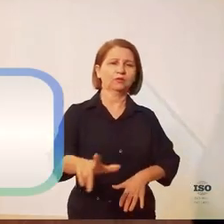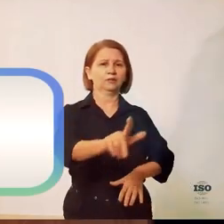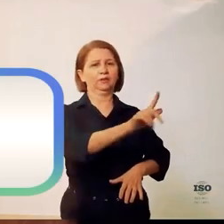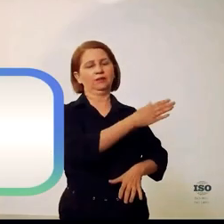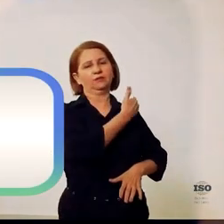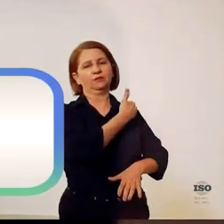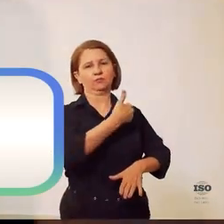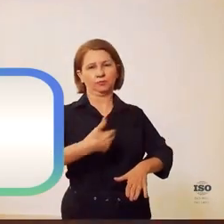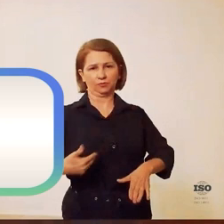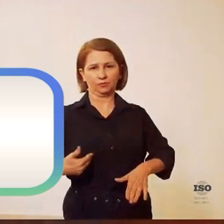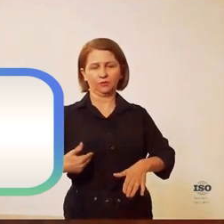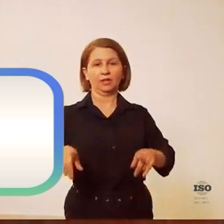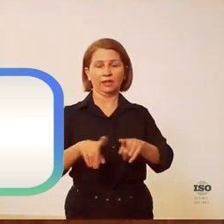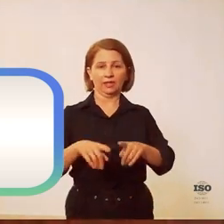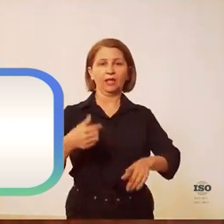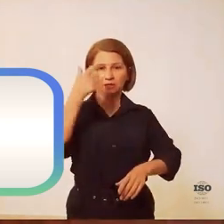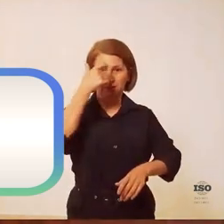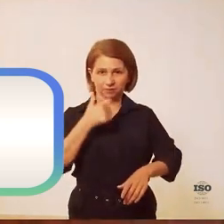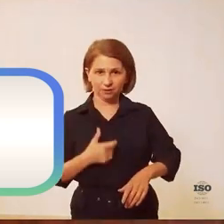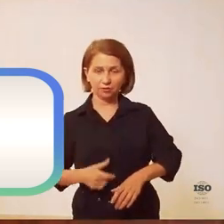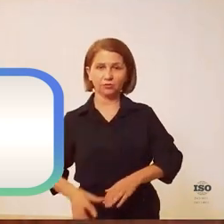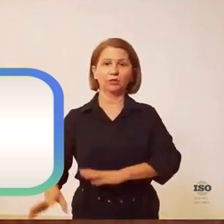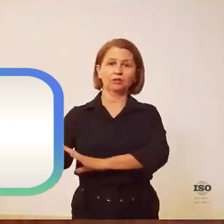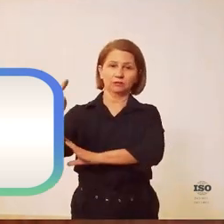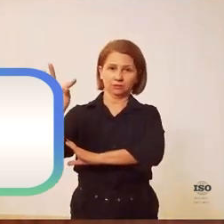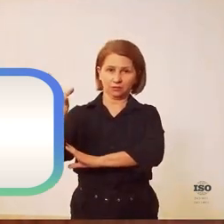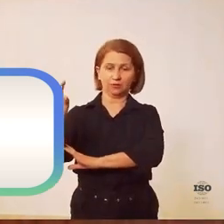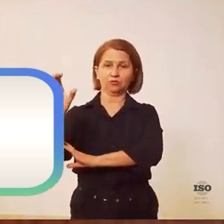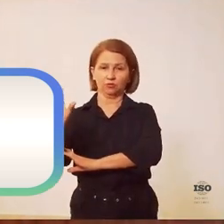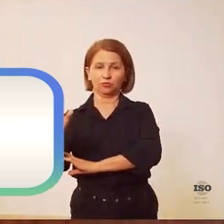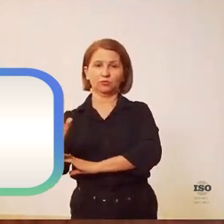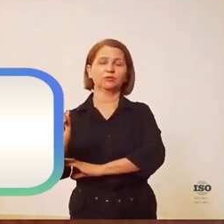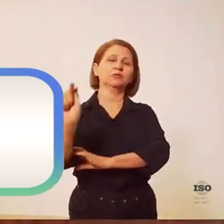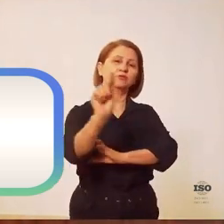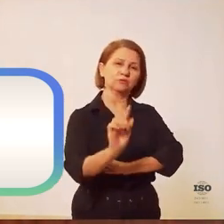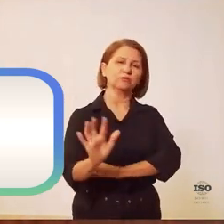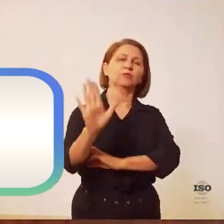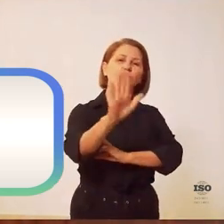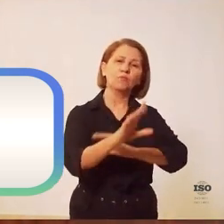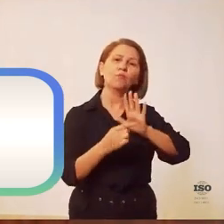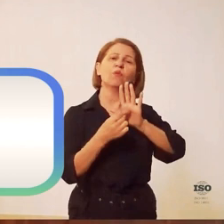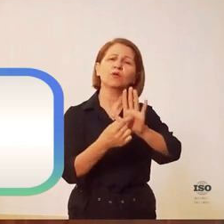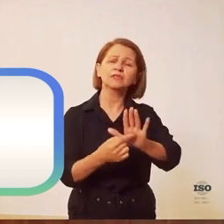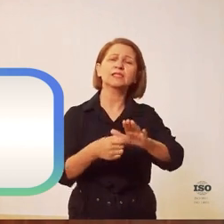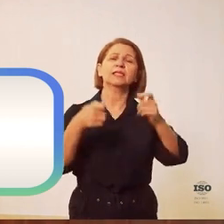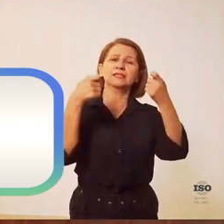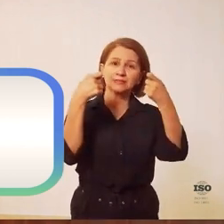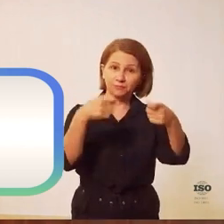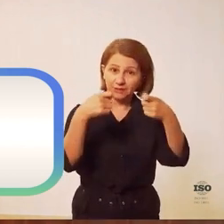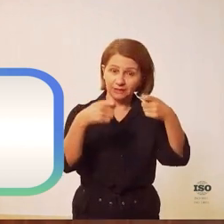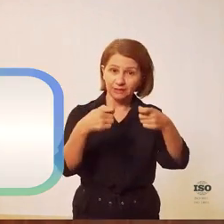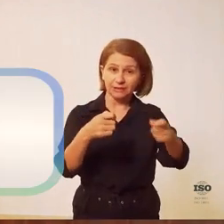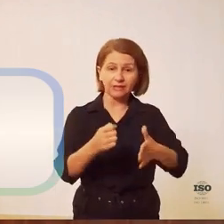Como integrante do comitê, o Tribunal de Contas do Estado de Goiás tem clara evidência da necessidade de sua